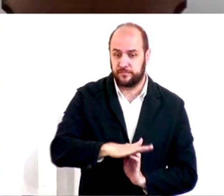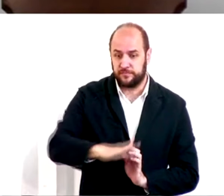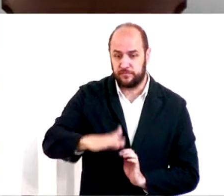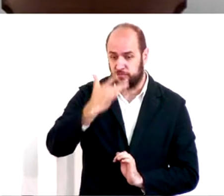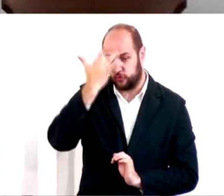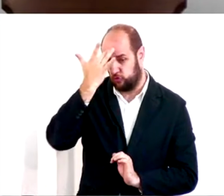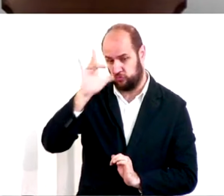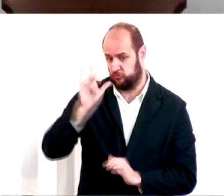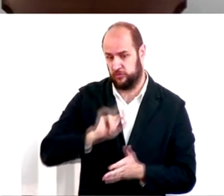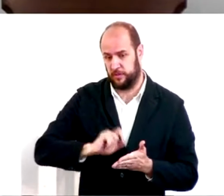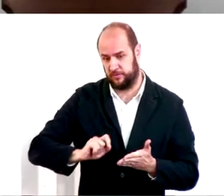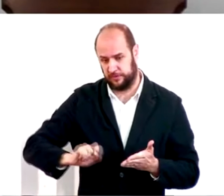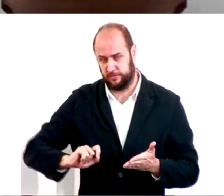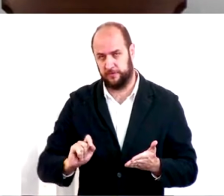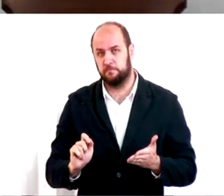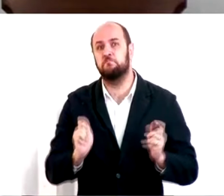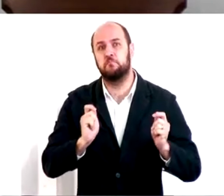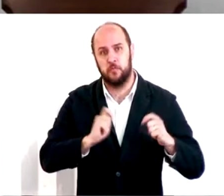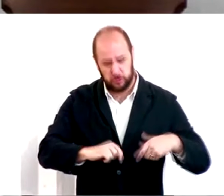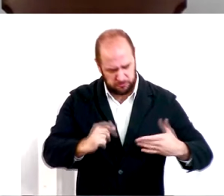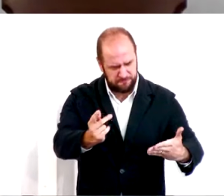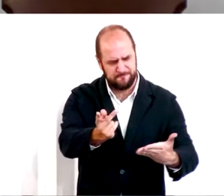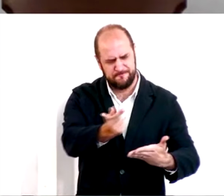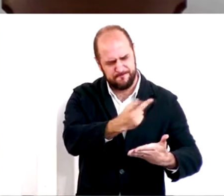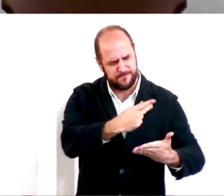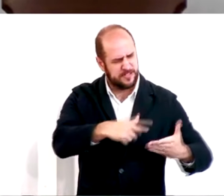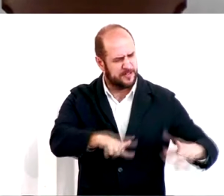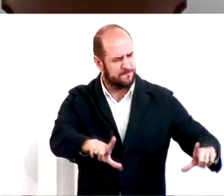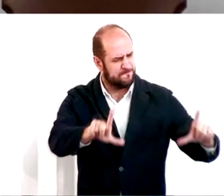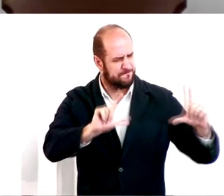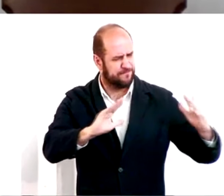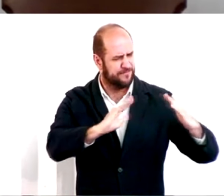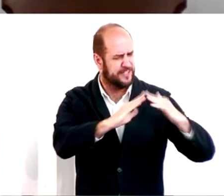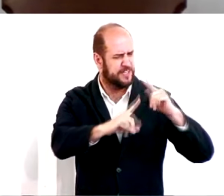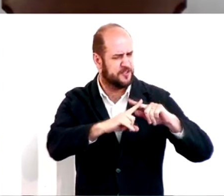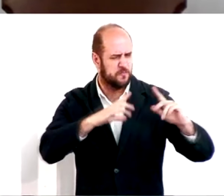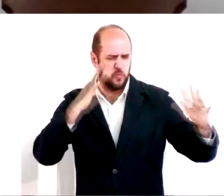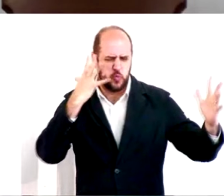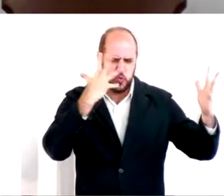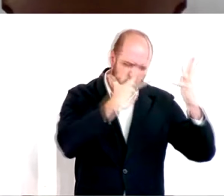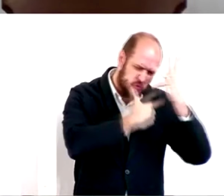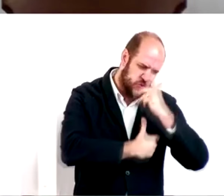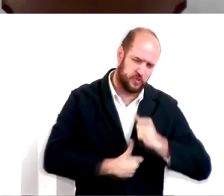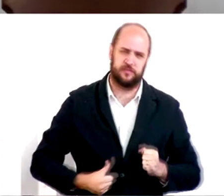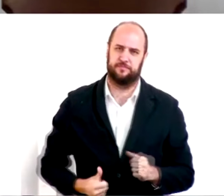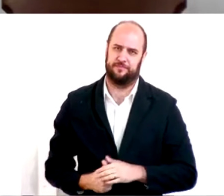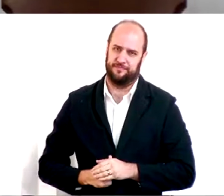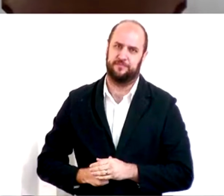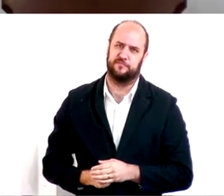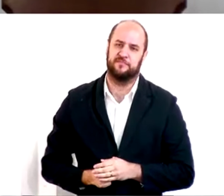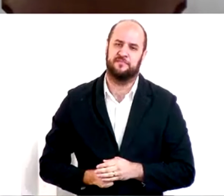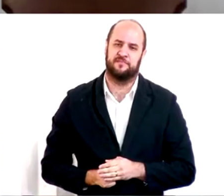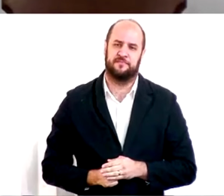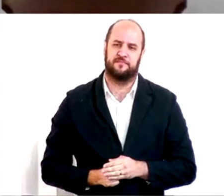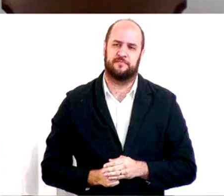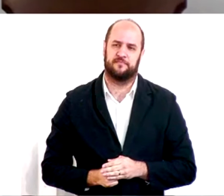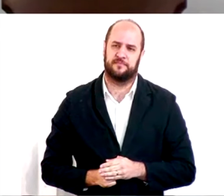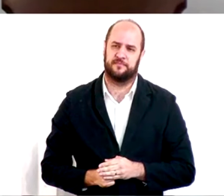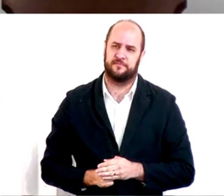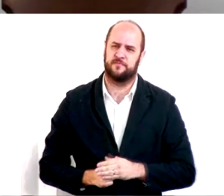escrever, desenhem a beleza, a igreja mais bonita que vocês puderem desenhar. Tentam escrever ou